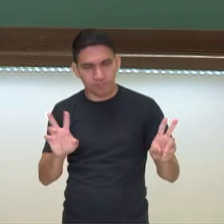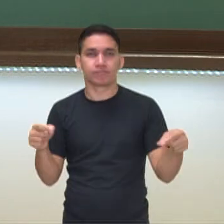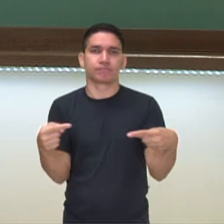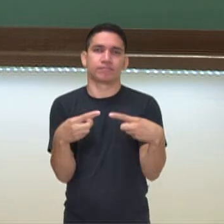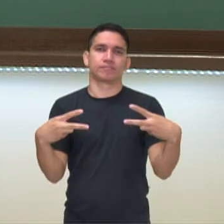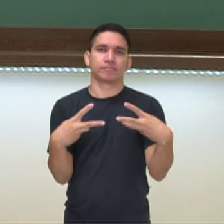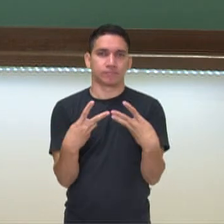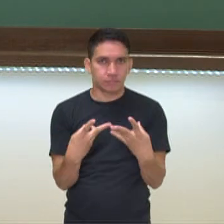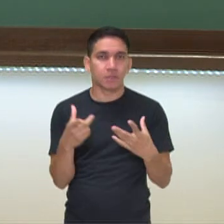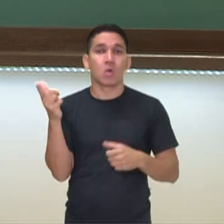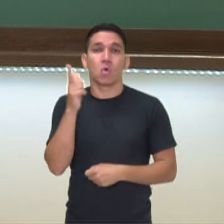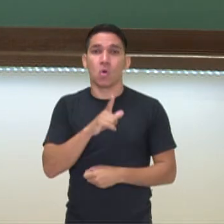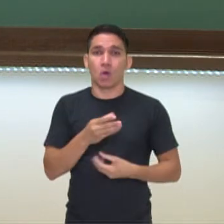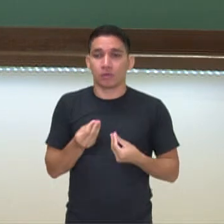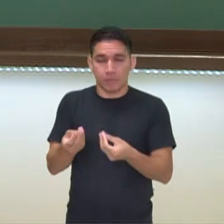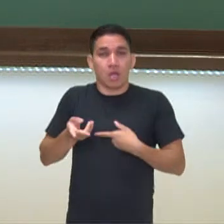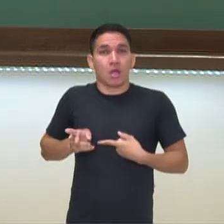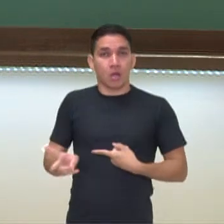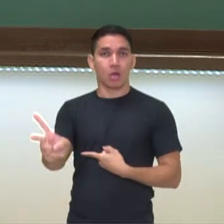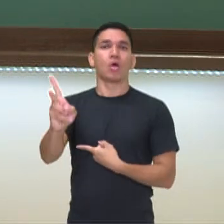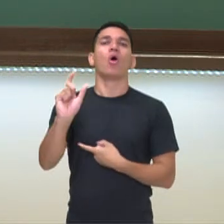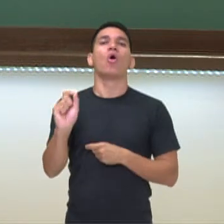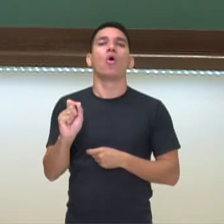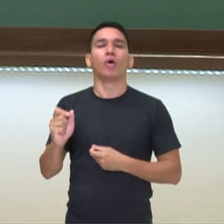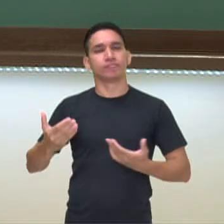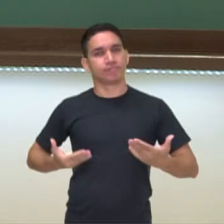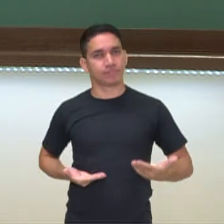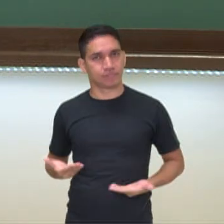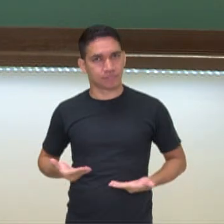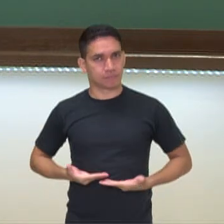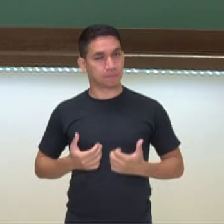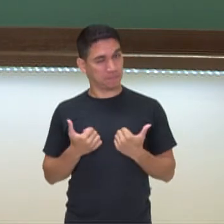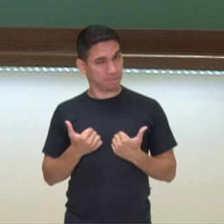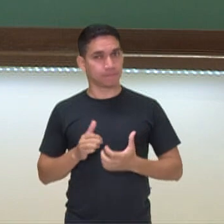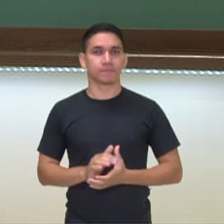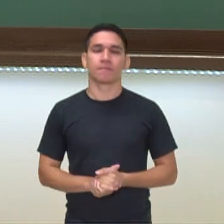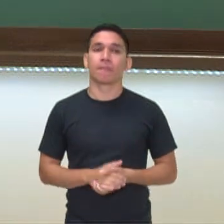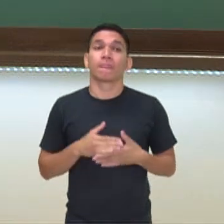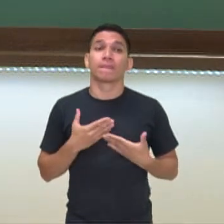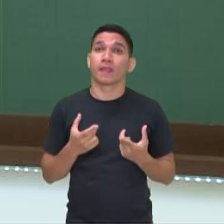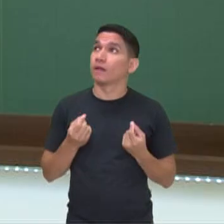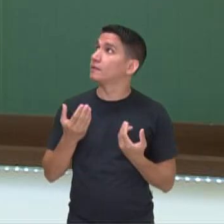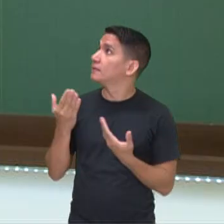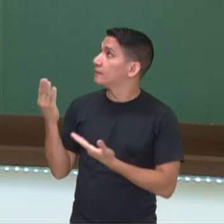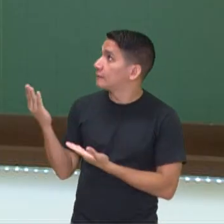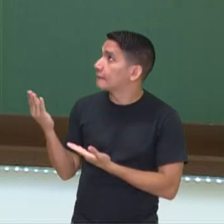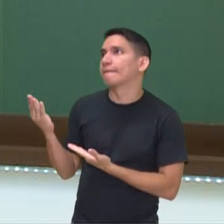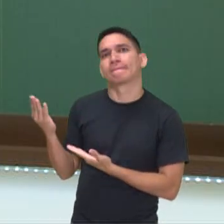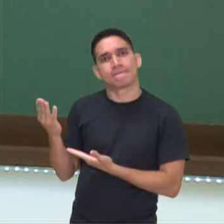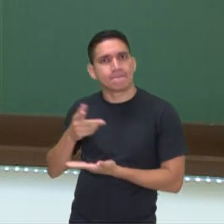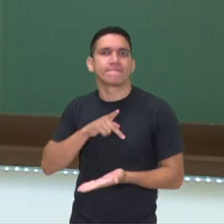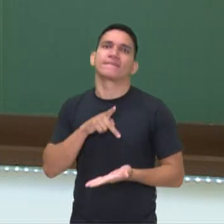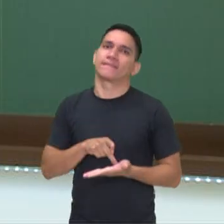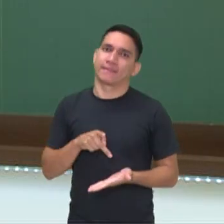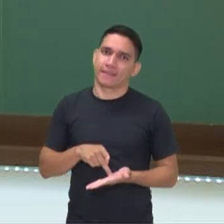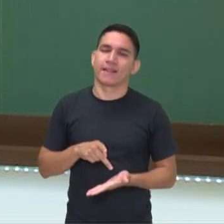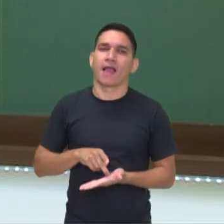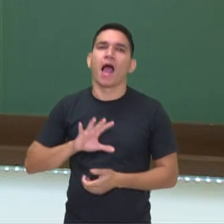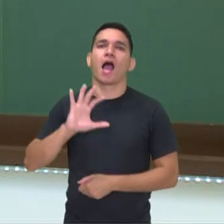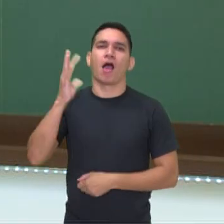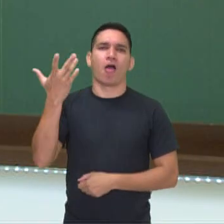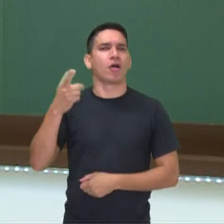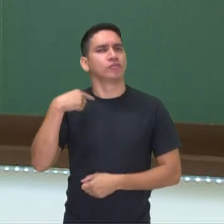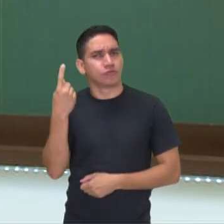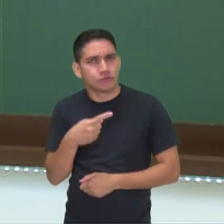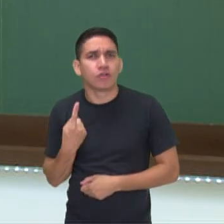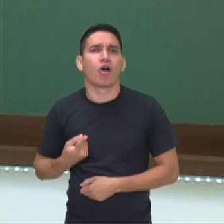poder, né, estar continuando com a prestação do serviço, tá bom? Então, olha só, isso é bem real, acontece muito aí na nossa,